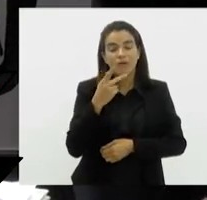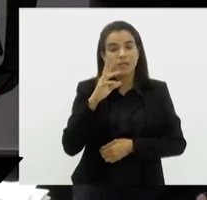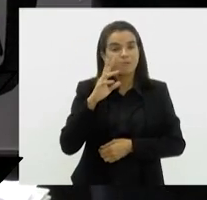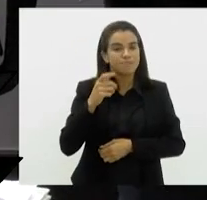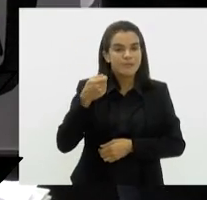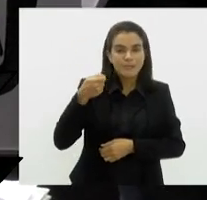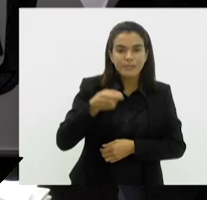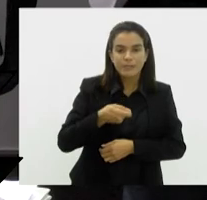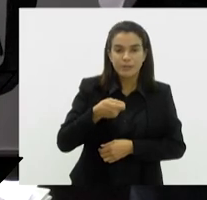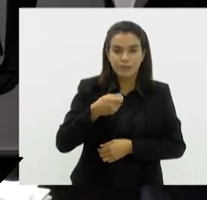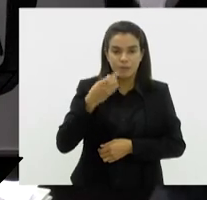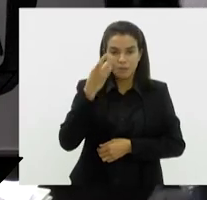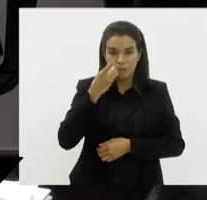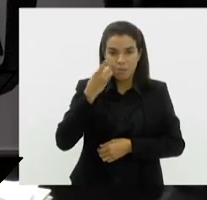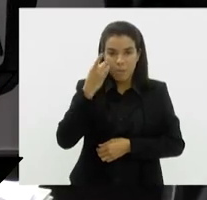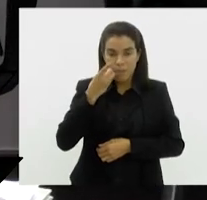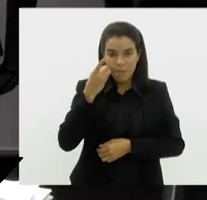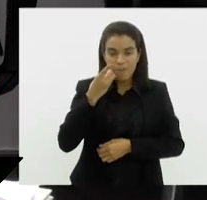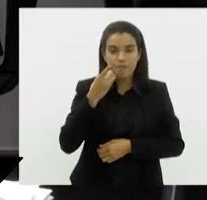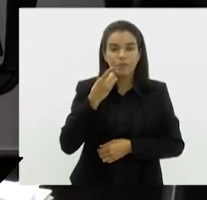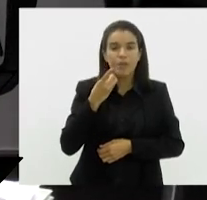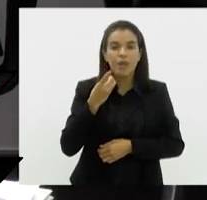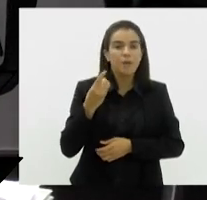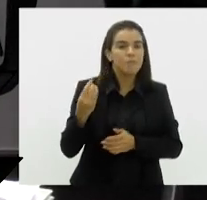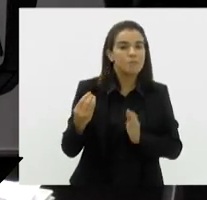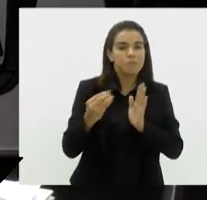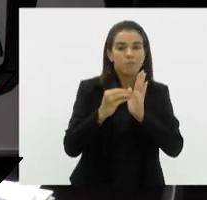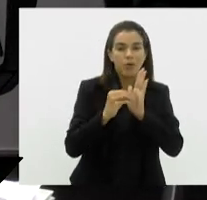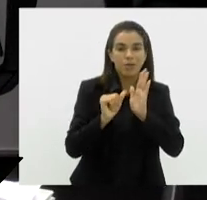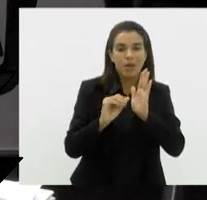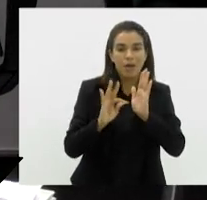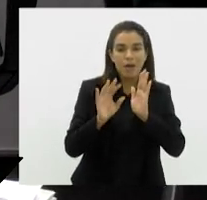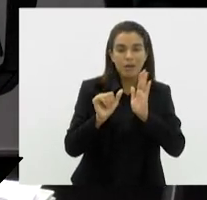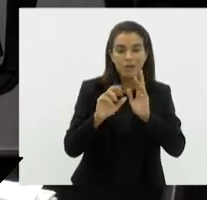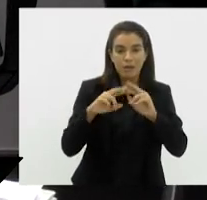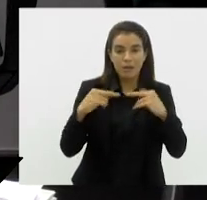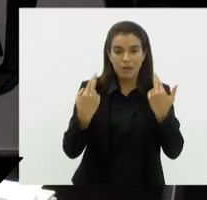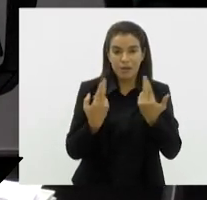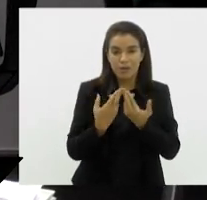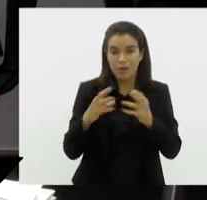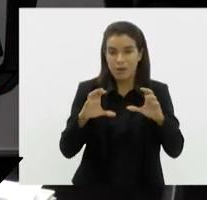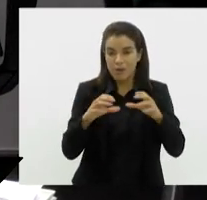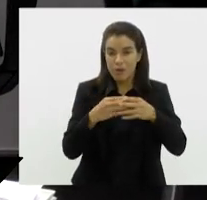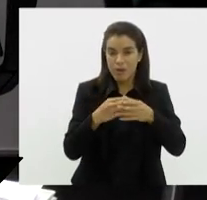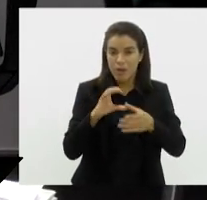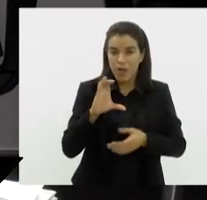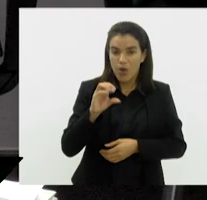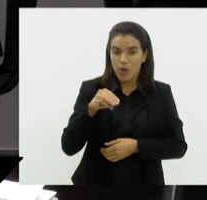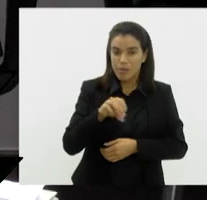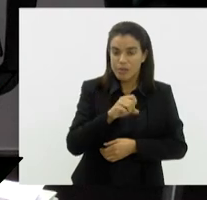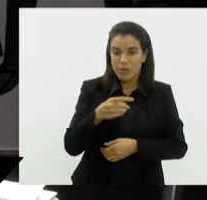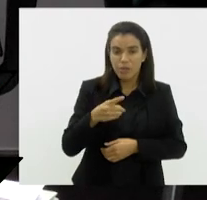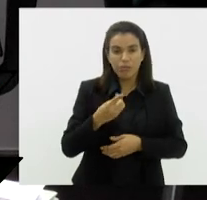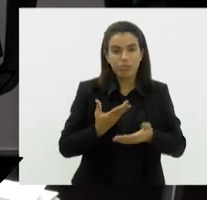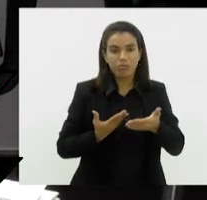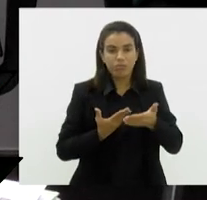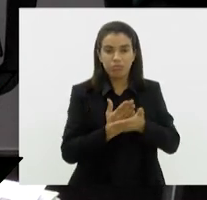deputados que eles coloquem a ata da reunião da comissão que aprovou o pedido